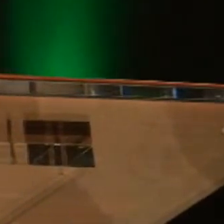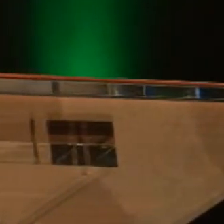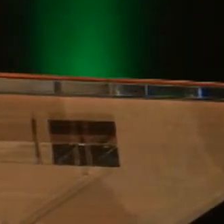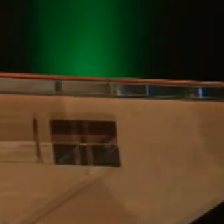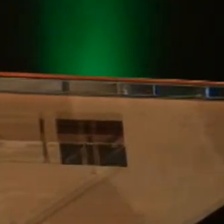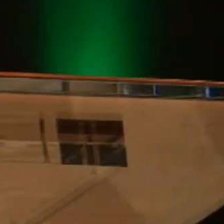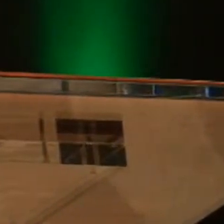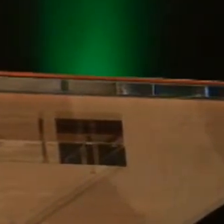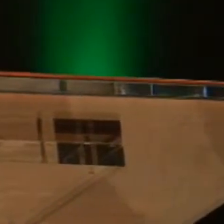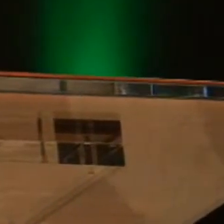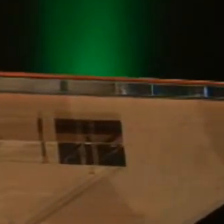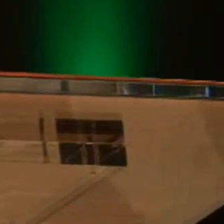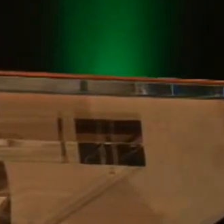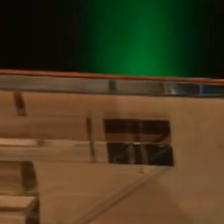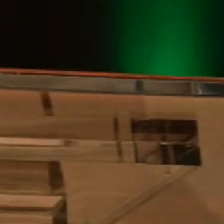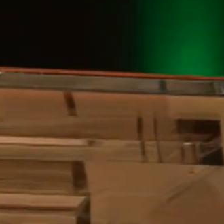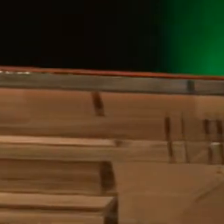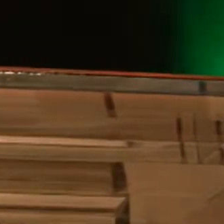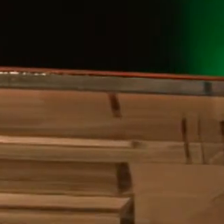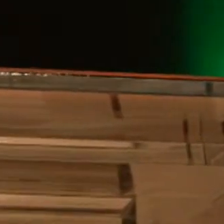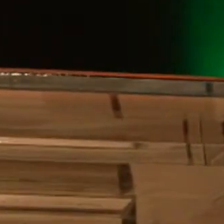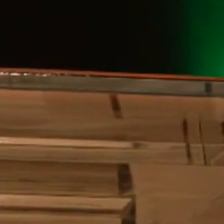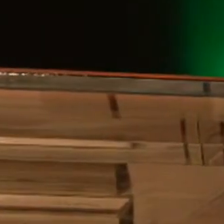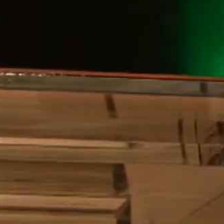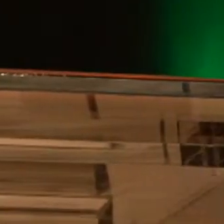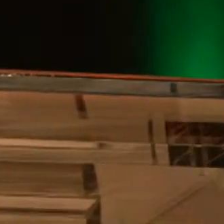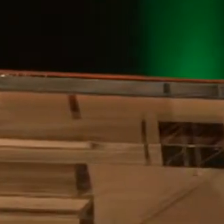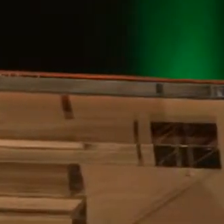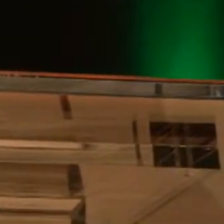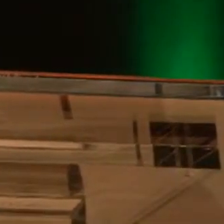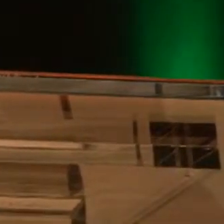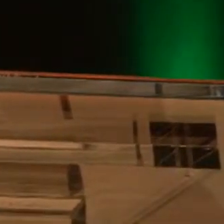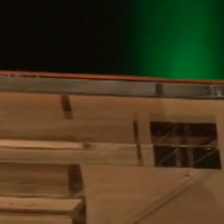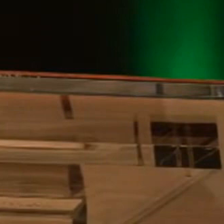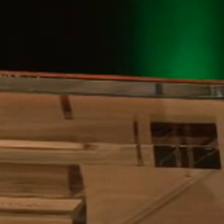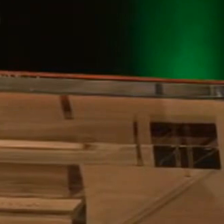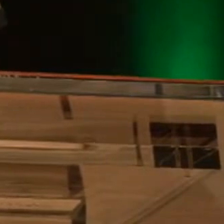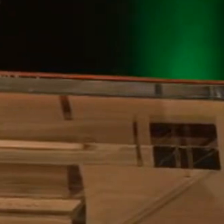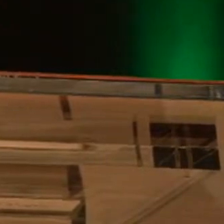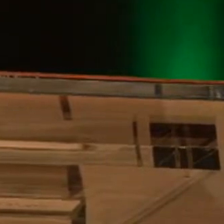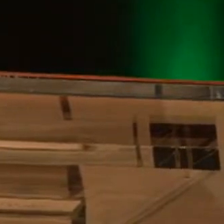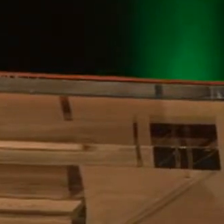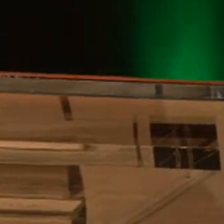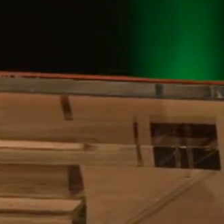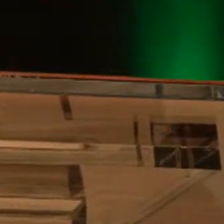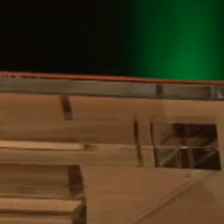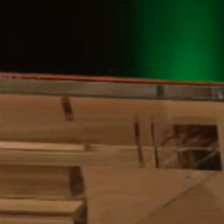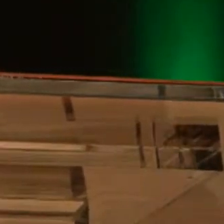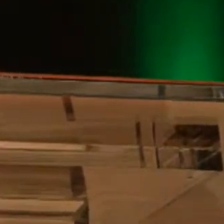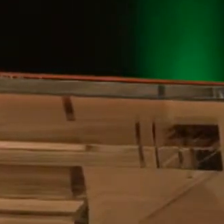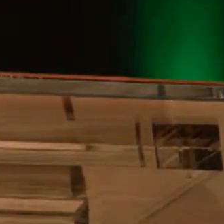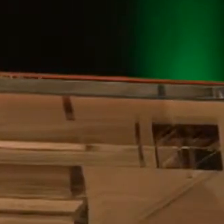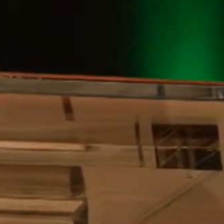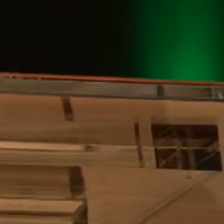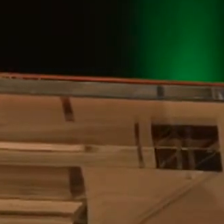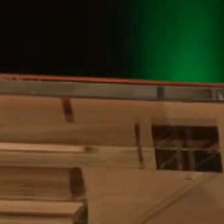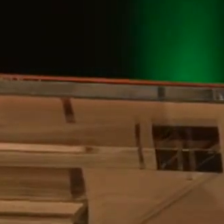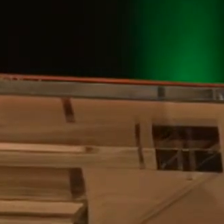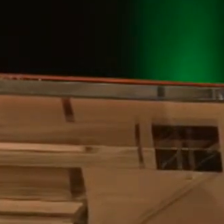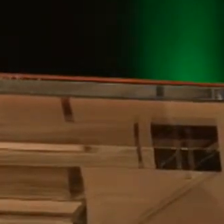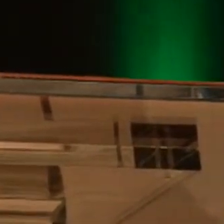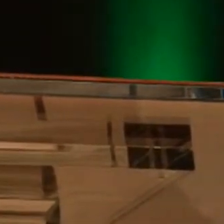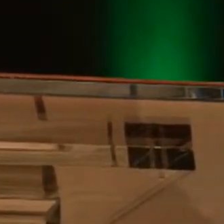reconectar. Outros que não se conversavam foram lá, abençoaram, cuidaram, até construíram casa para eles. Deus